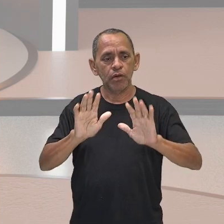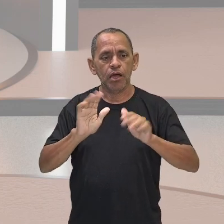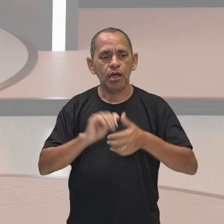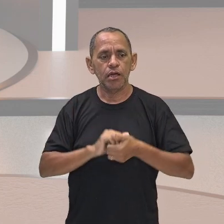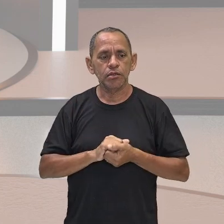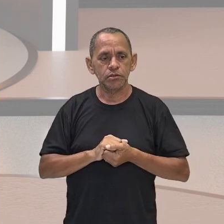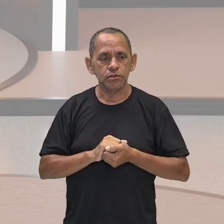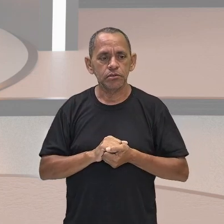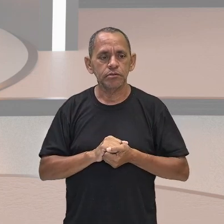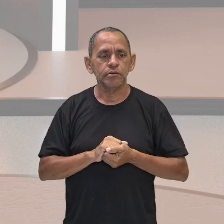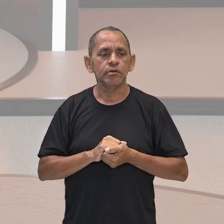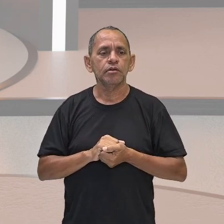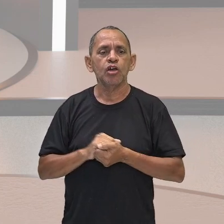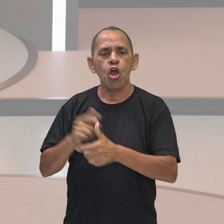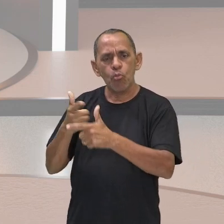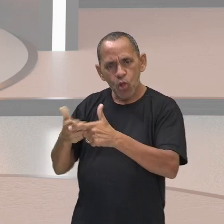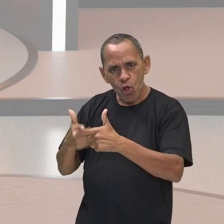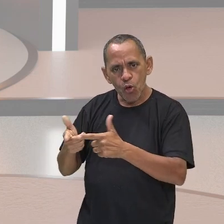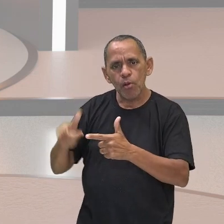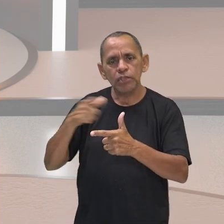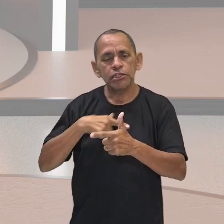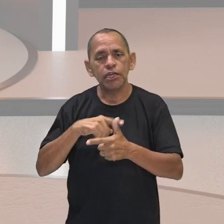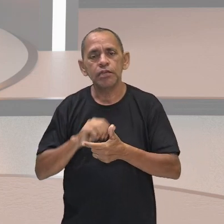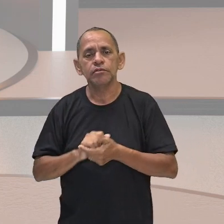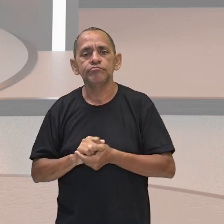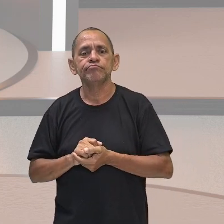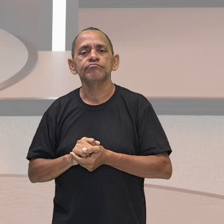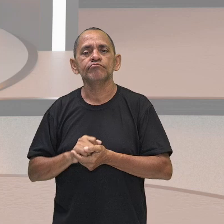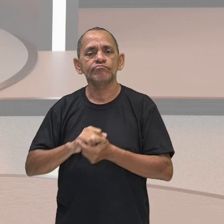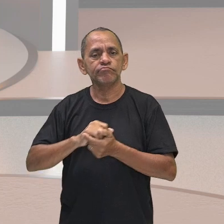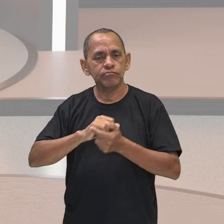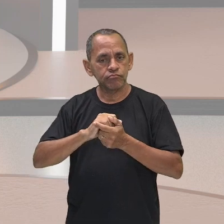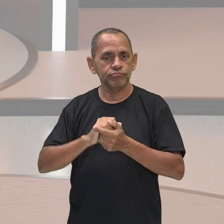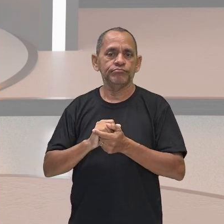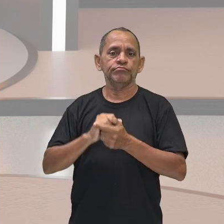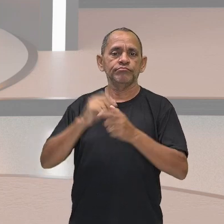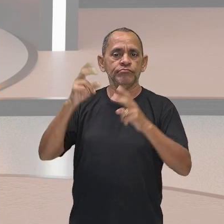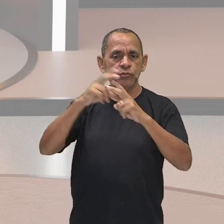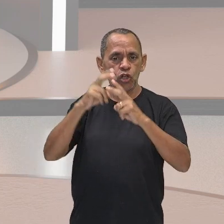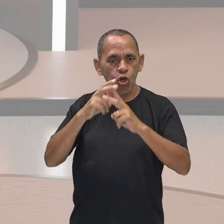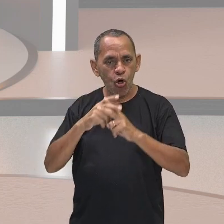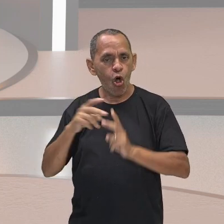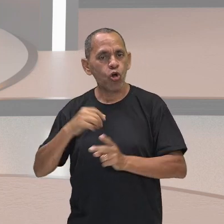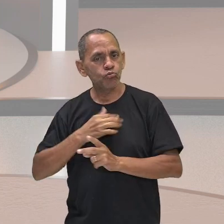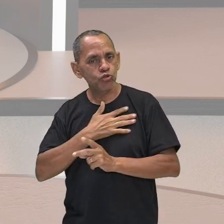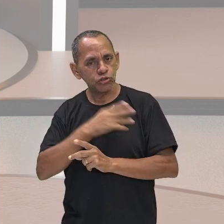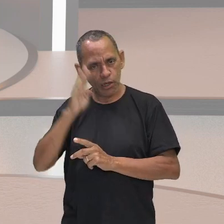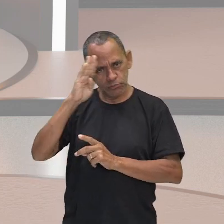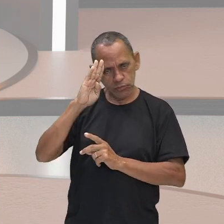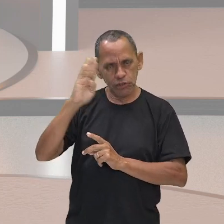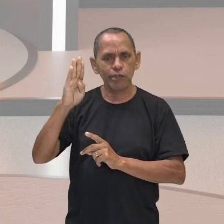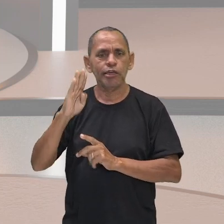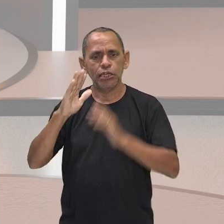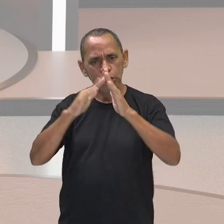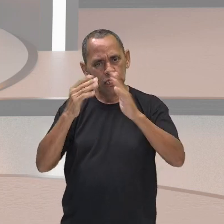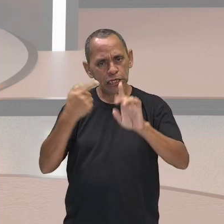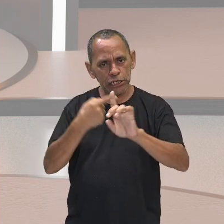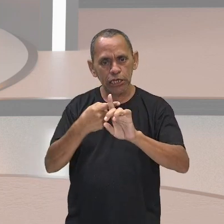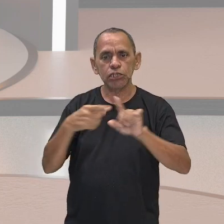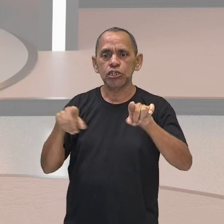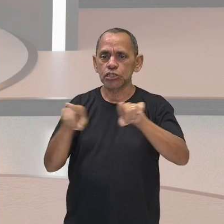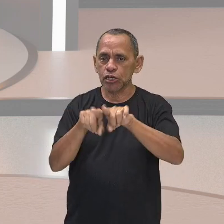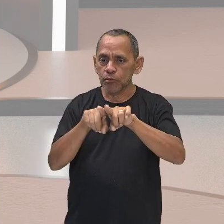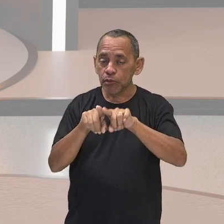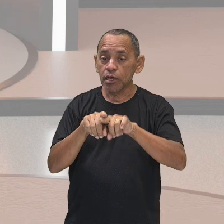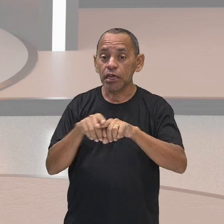está insustentável? Brigou com os militares, brigou com a igreja, né? Agora brigou